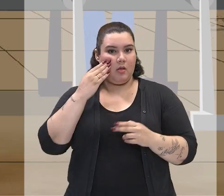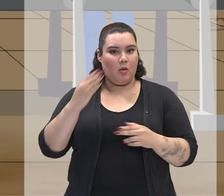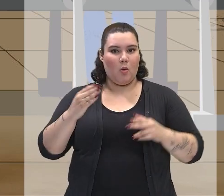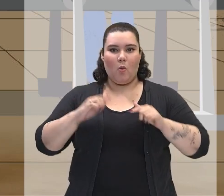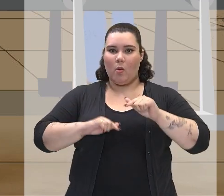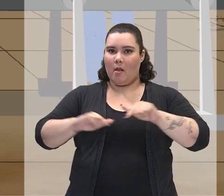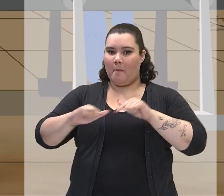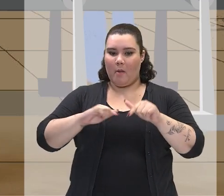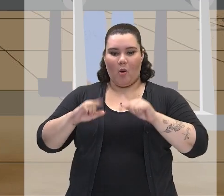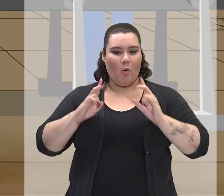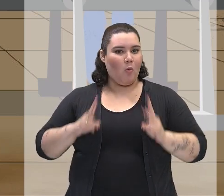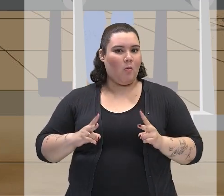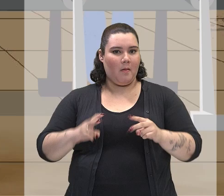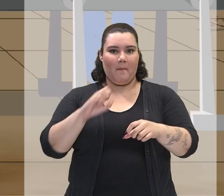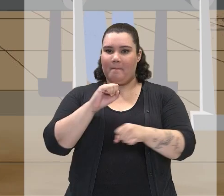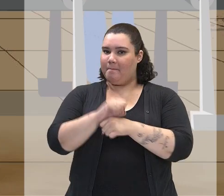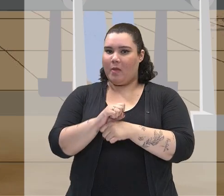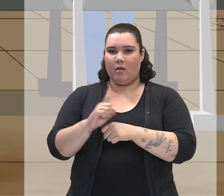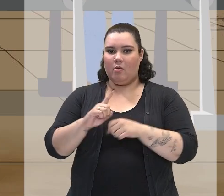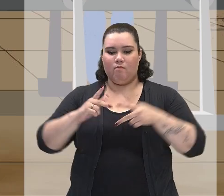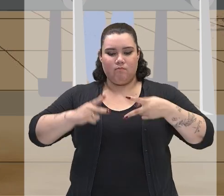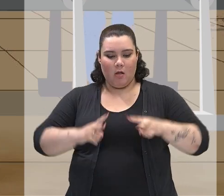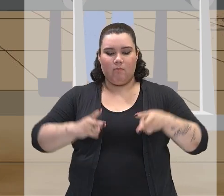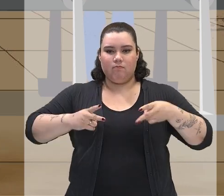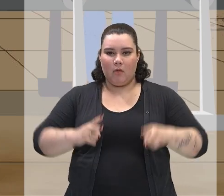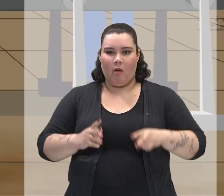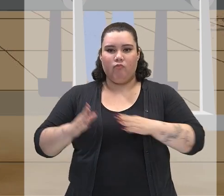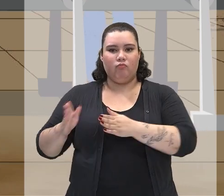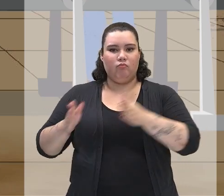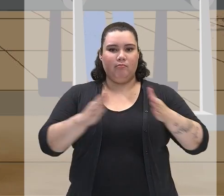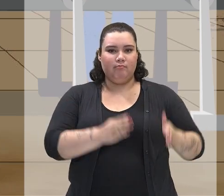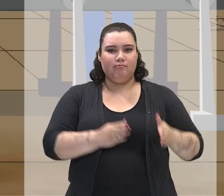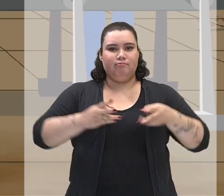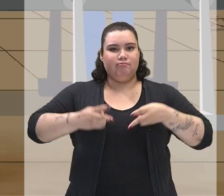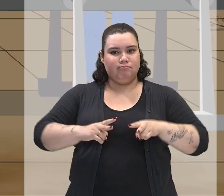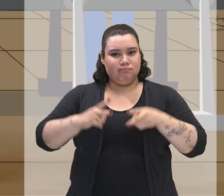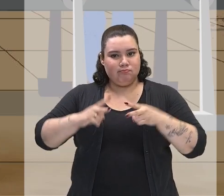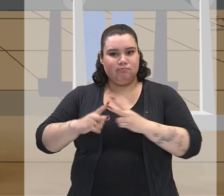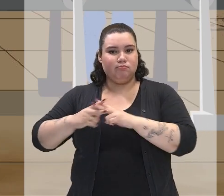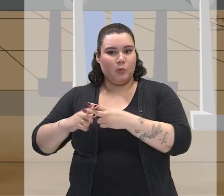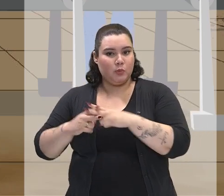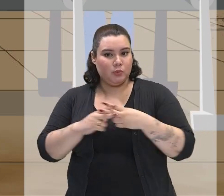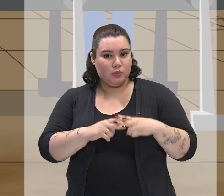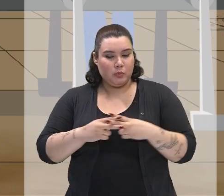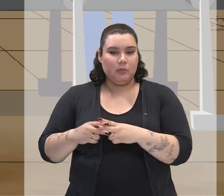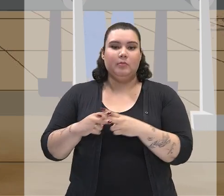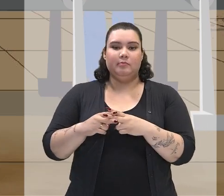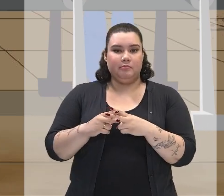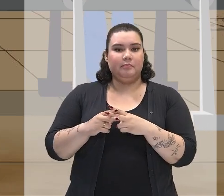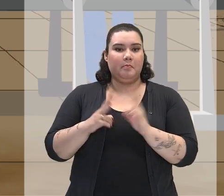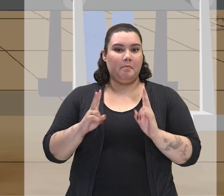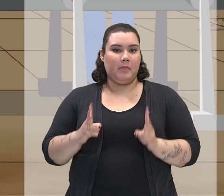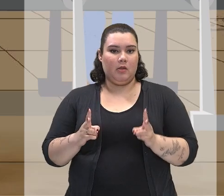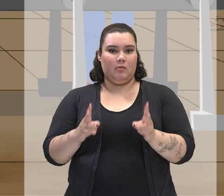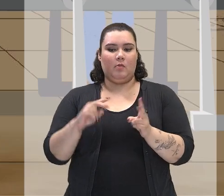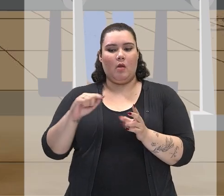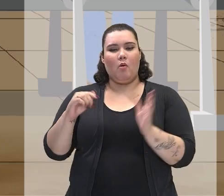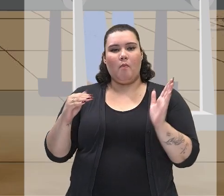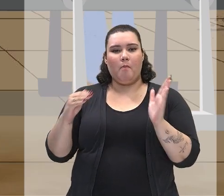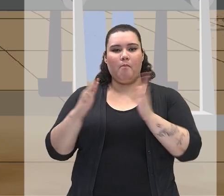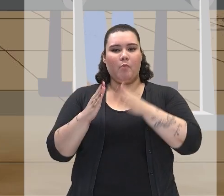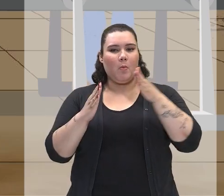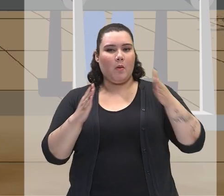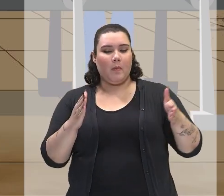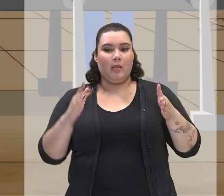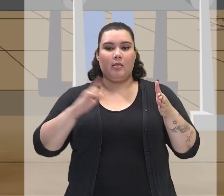de trabalhar o tempo todo, apertando parafusos, montando peças, né, que se tornarão em um produto final